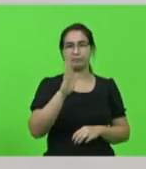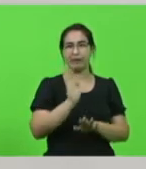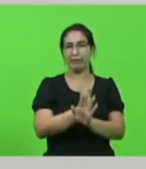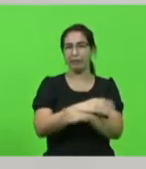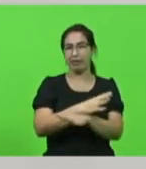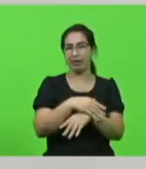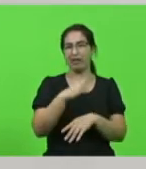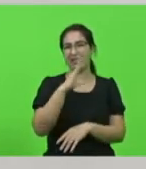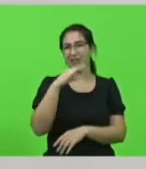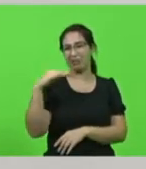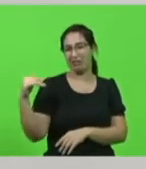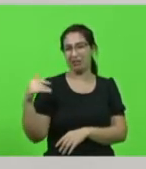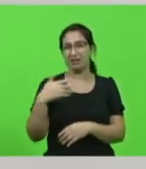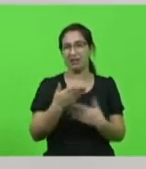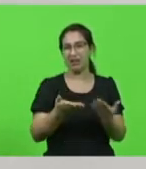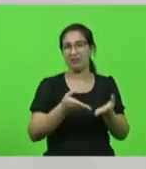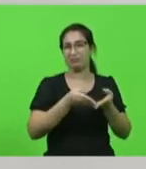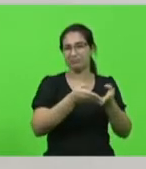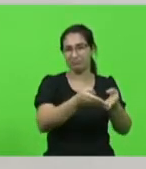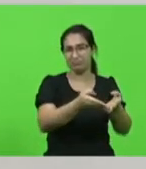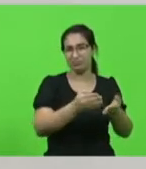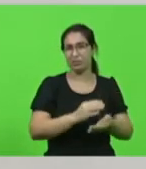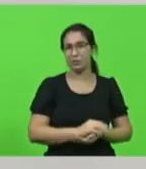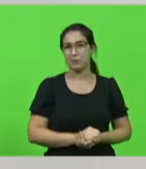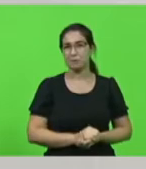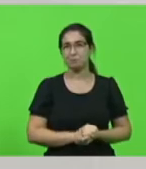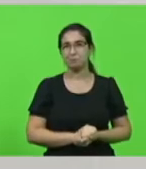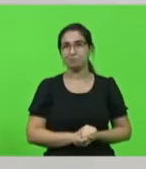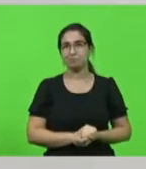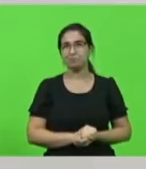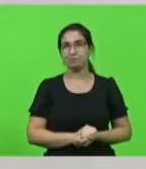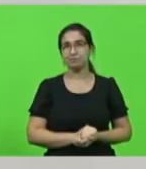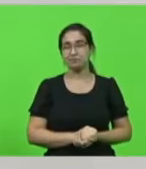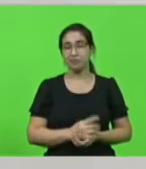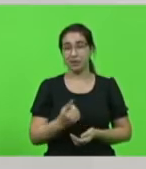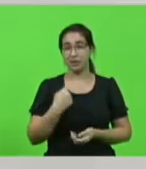no Porto de São Francisco. Sabe o que nós vamos fazer? Nada.